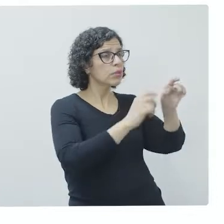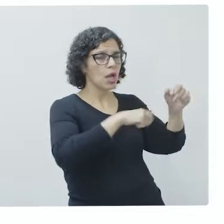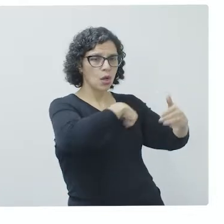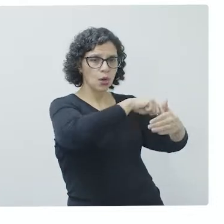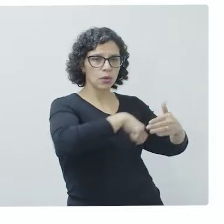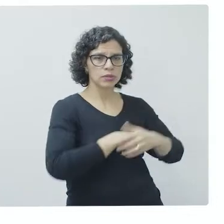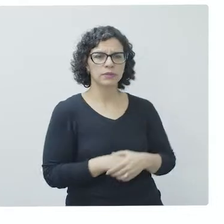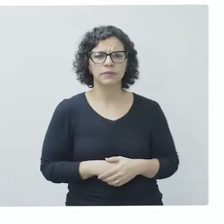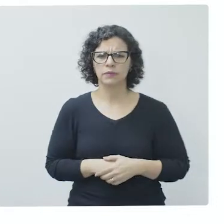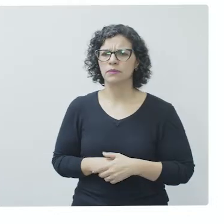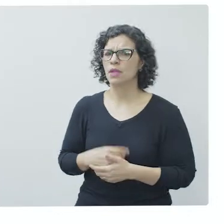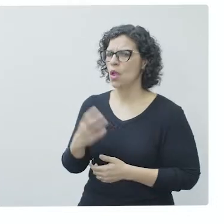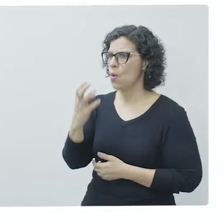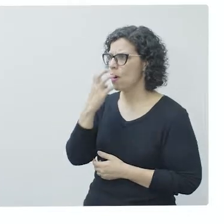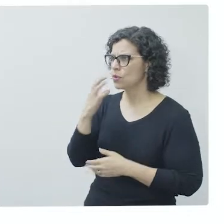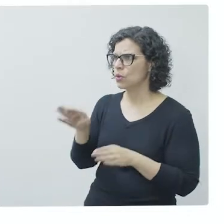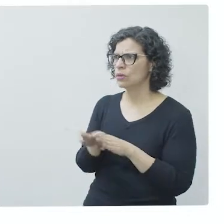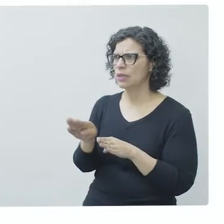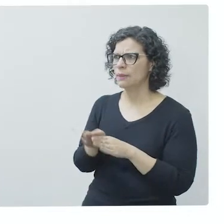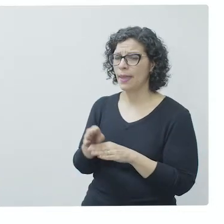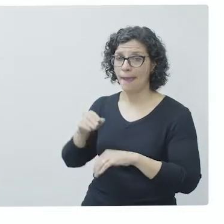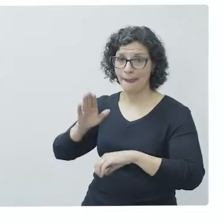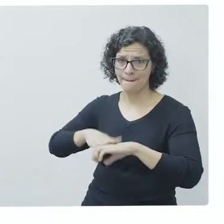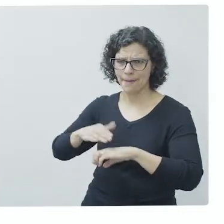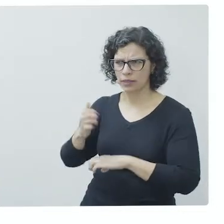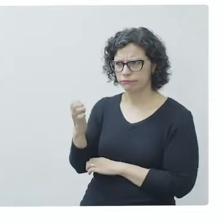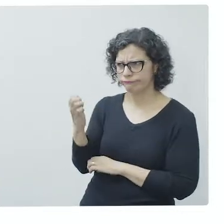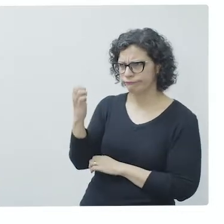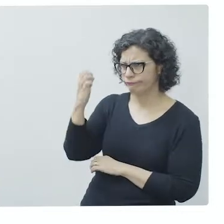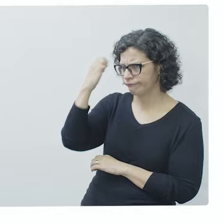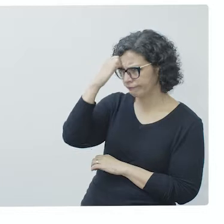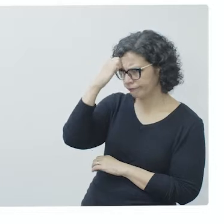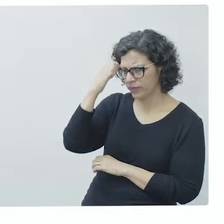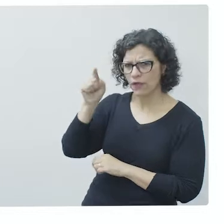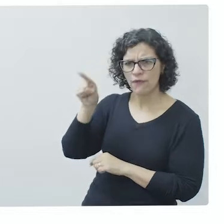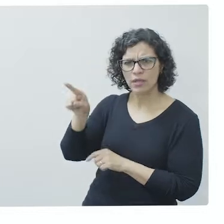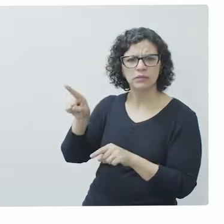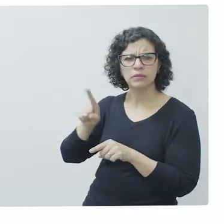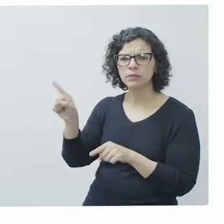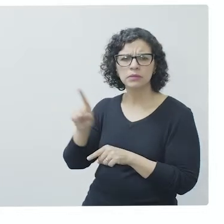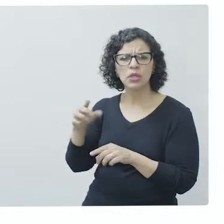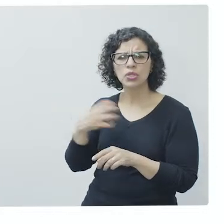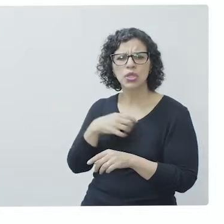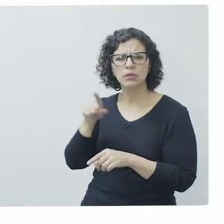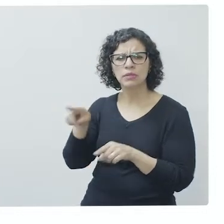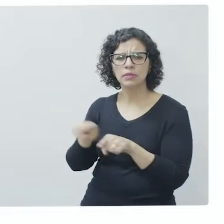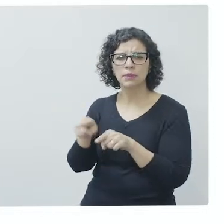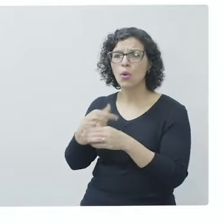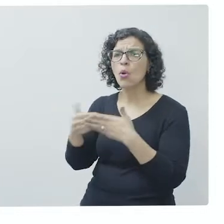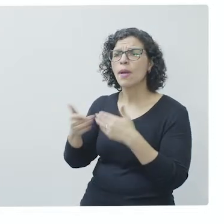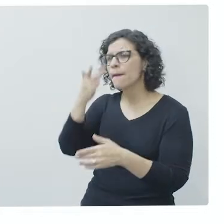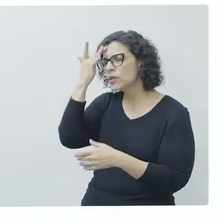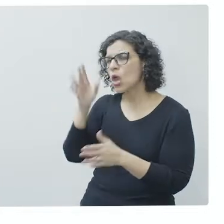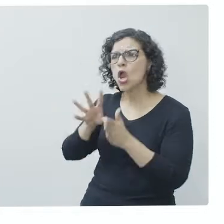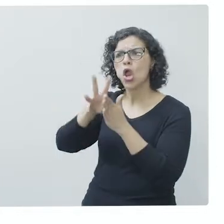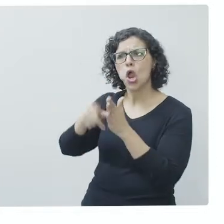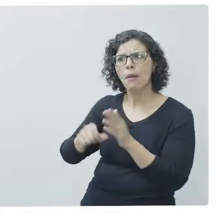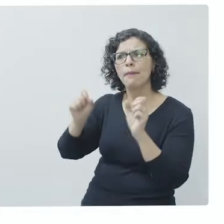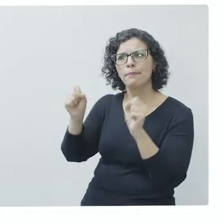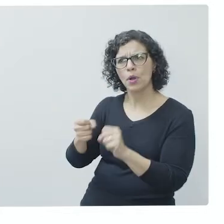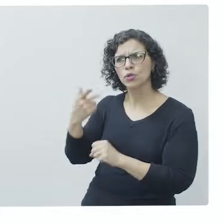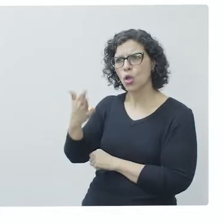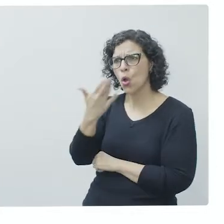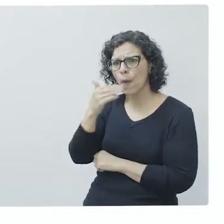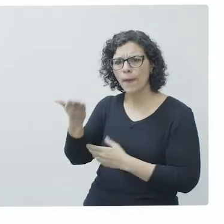cozinha. E o cachorro, pondo a pata na cabeça: não faça isso! Desse jeito, qualquer um pode passar